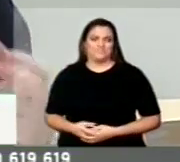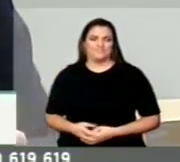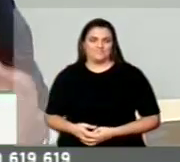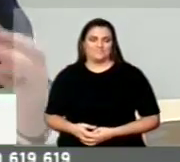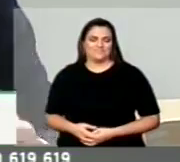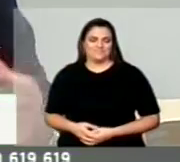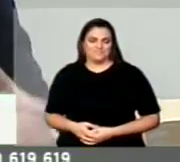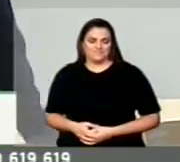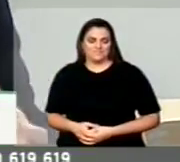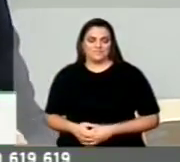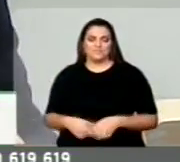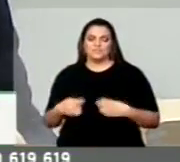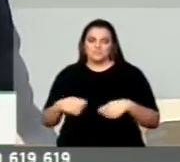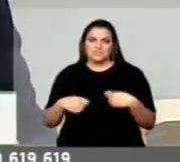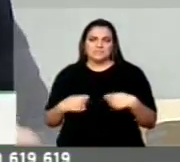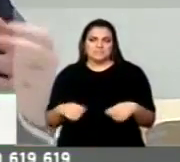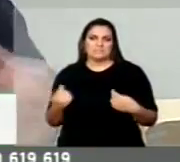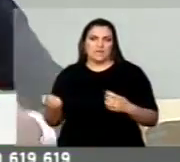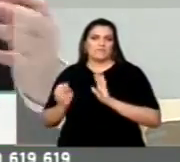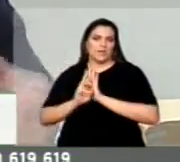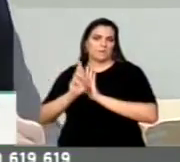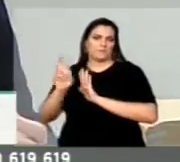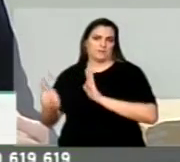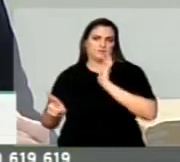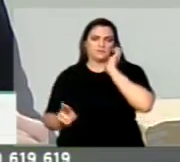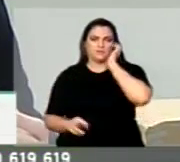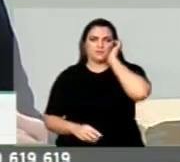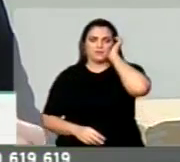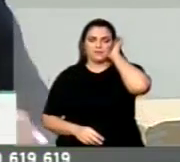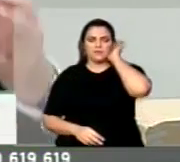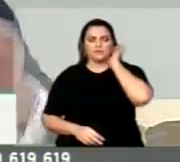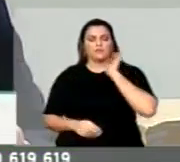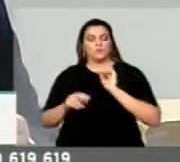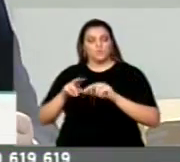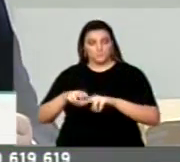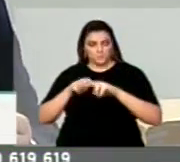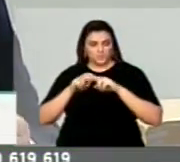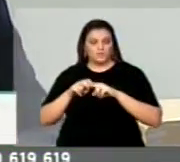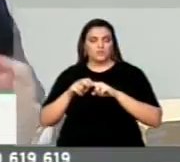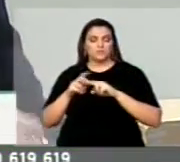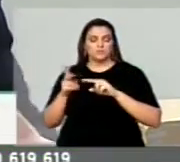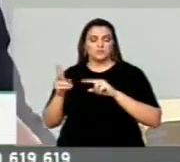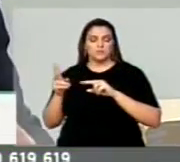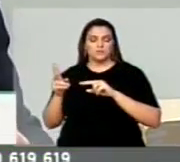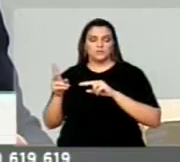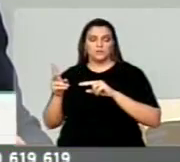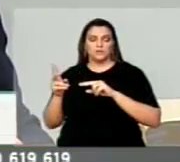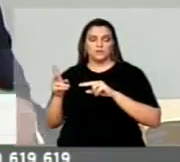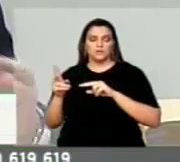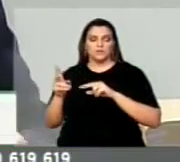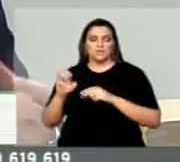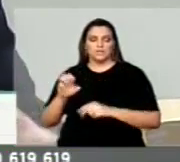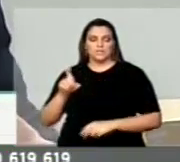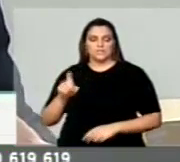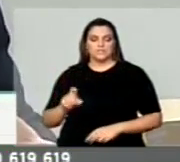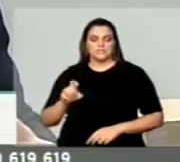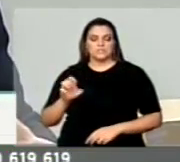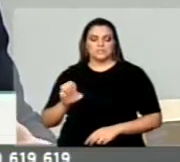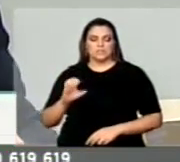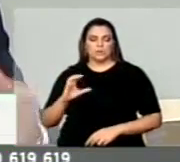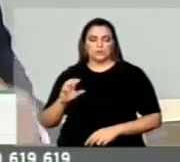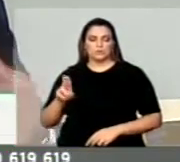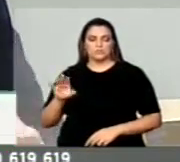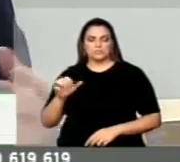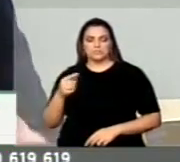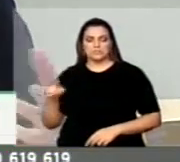poder estar também atuando em meu nome, tanto que foi transferido para cá, além do bloqueio do patrimônio, a persecução penal, a possibilidade da persecução